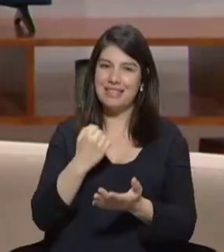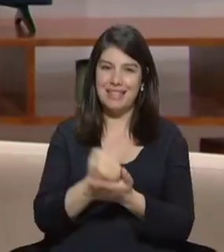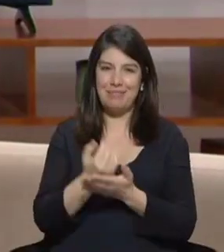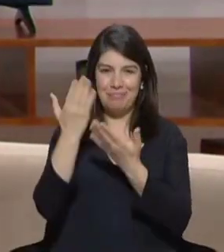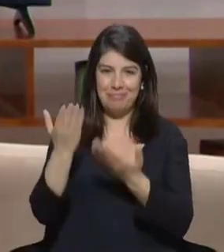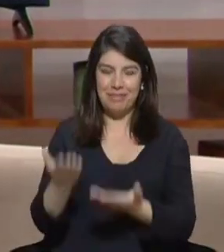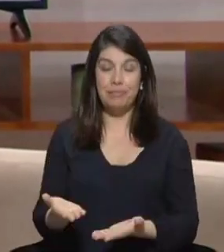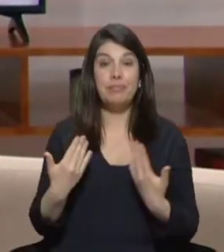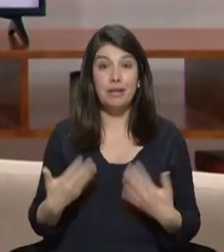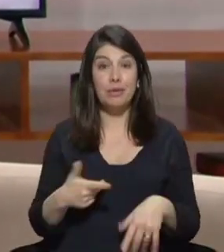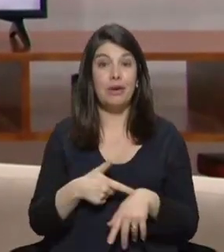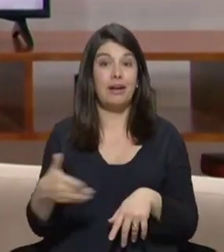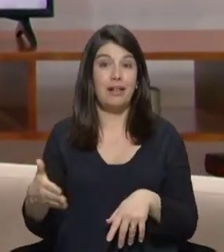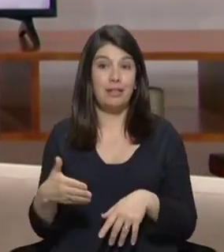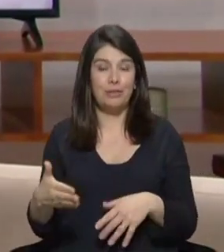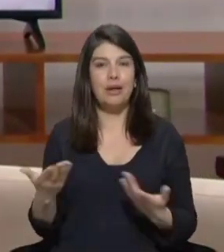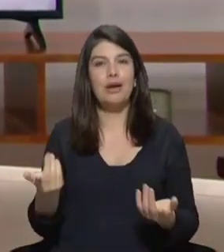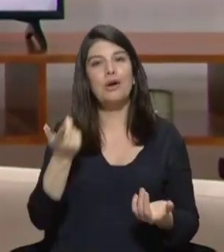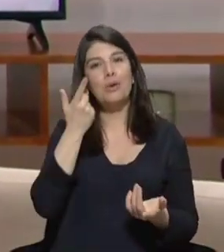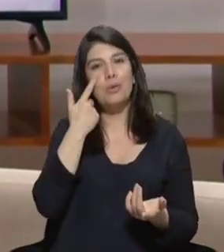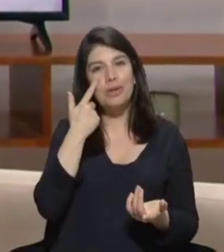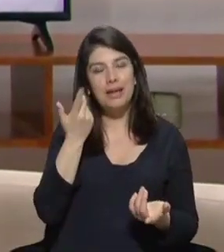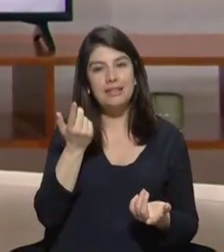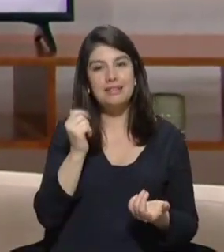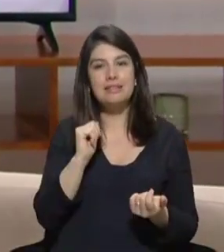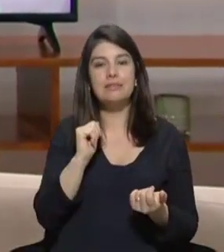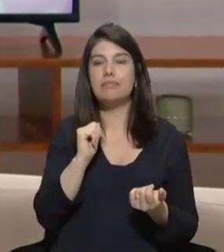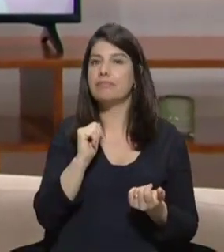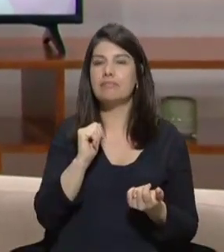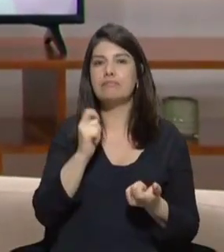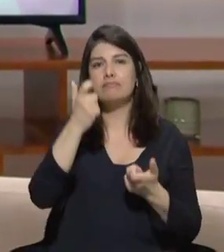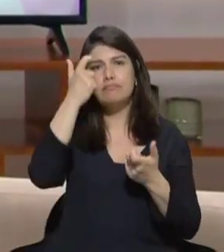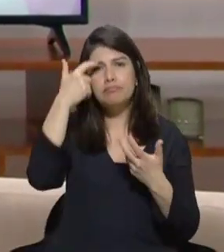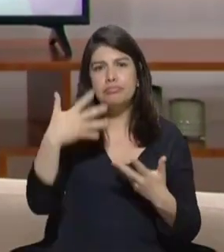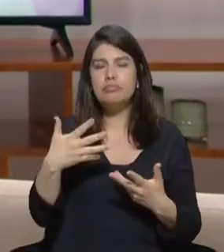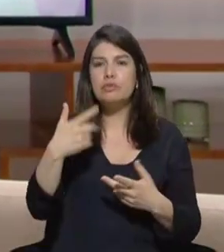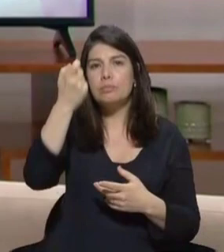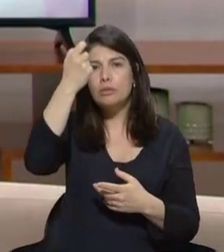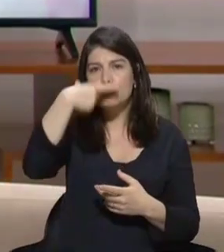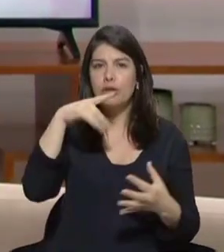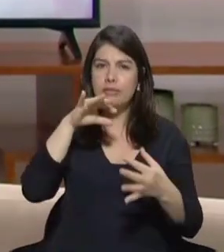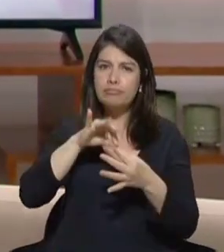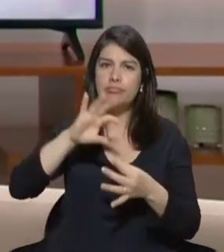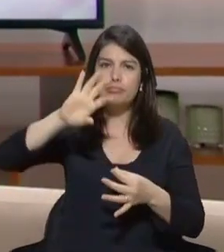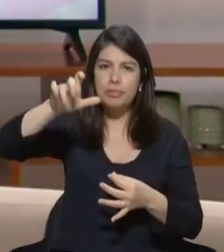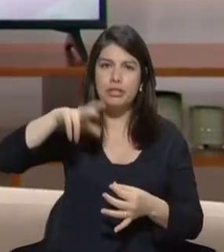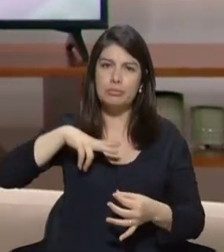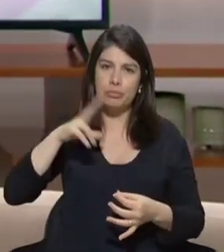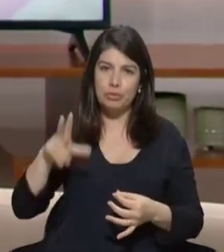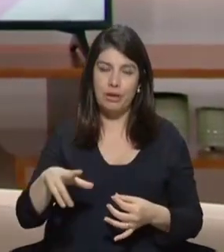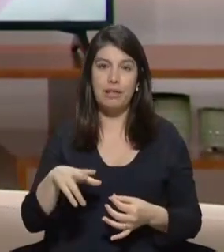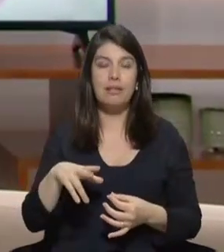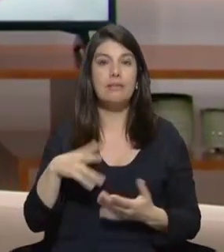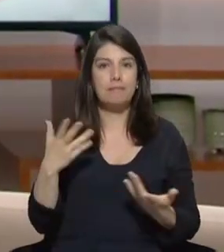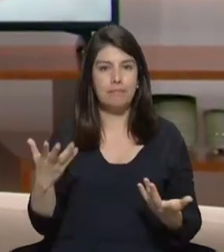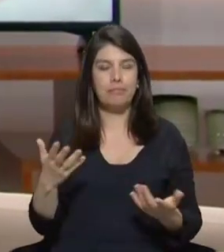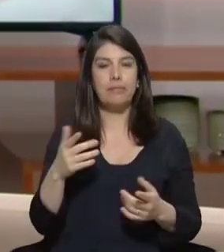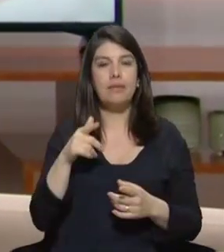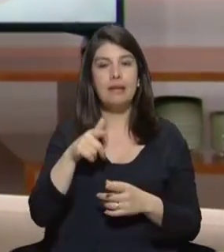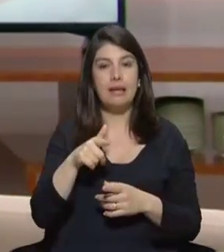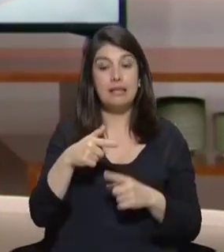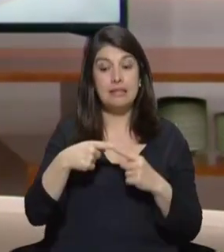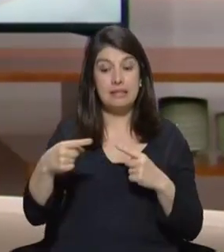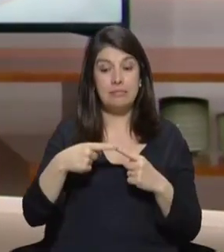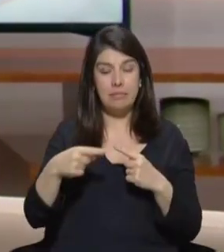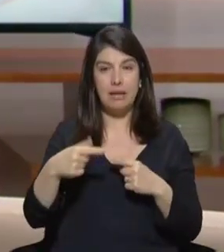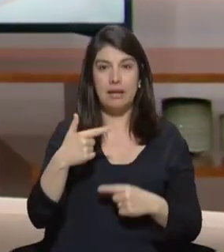Ora, chegou o momento de conhecermos mais uma misteriosa e surpreendente história do nosso país em mais um Portugal Fenomenal. Esta semana,